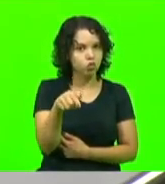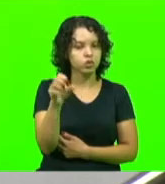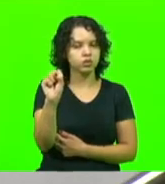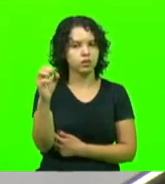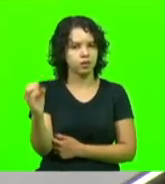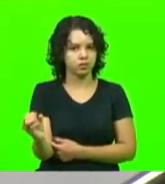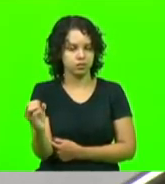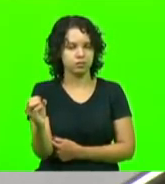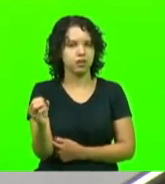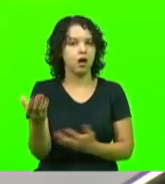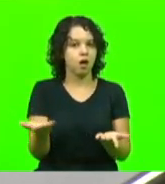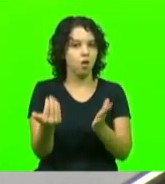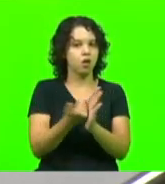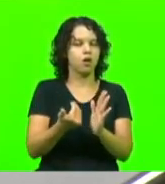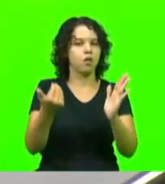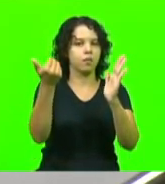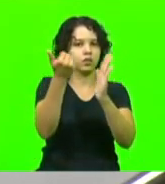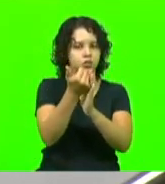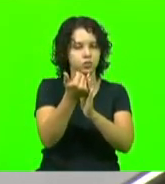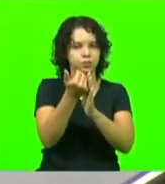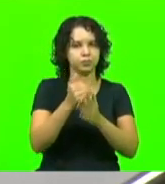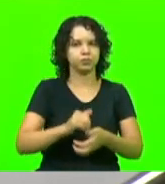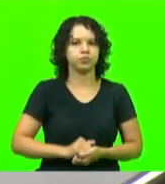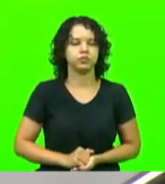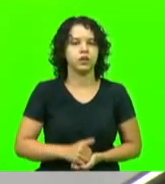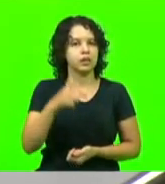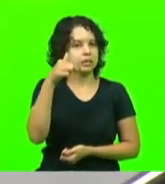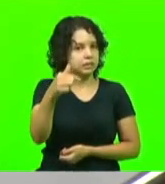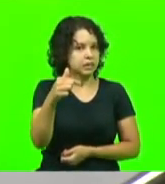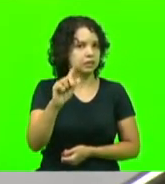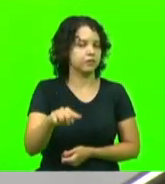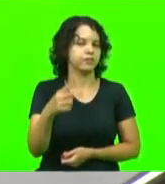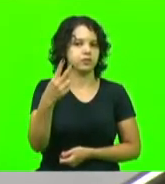2015 saltou para R$